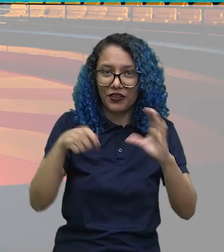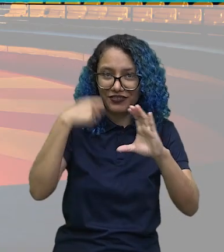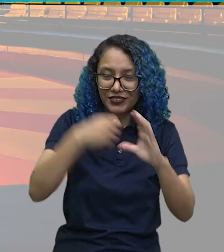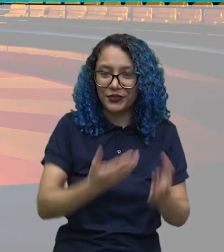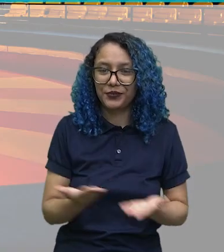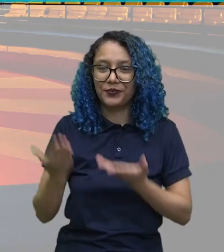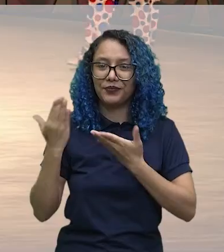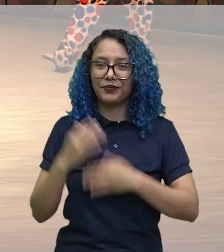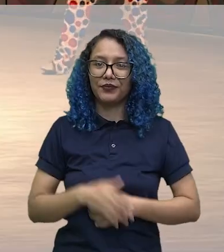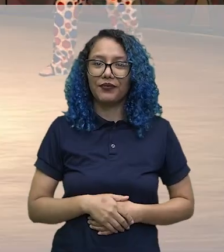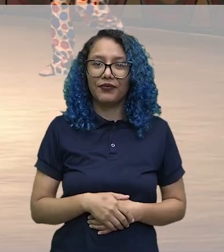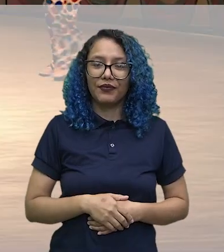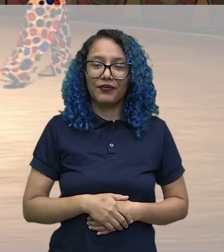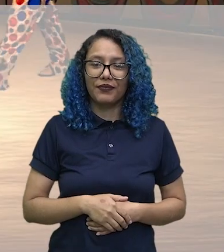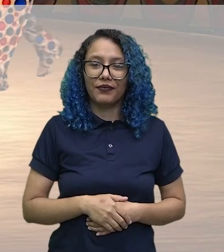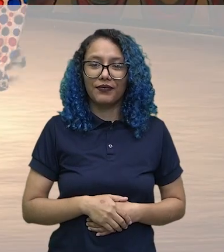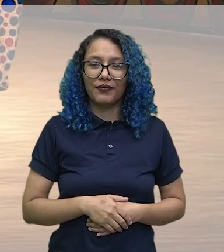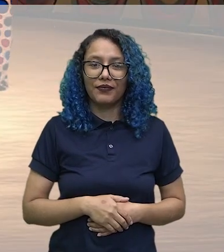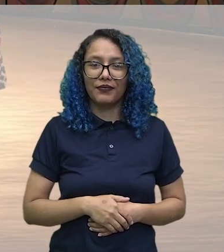encenação?